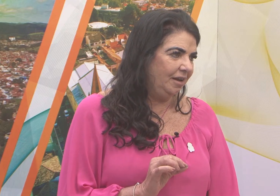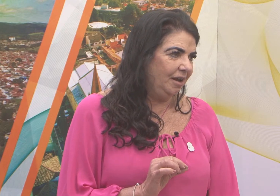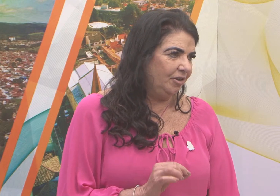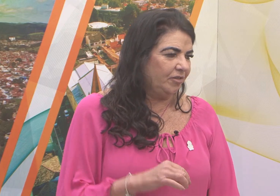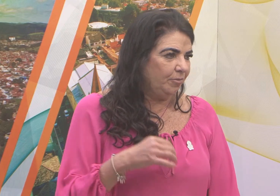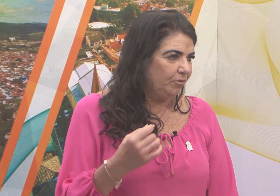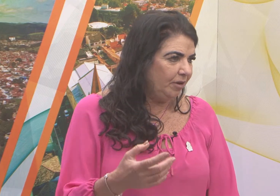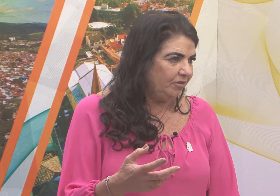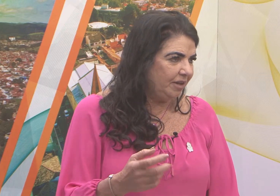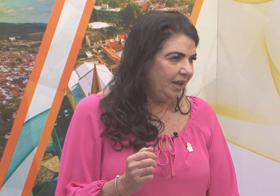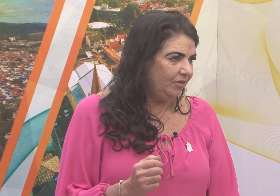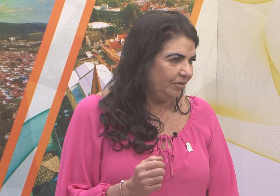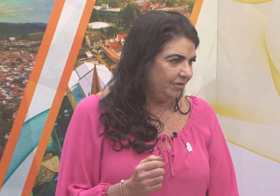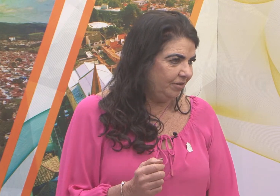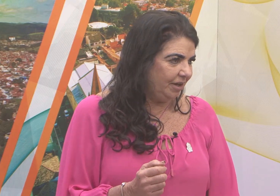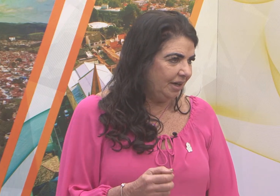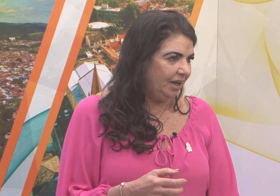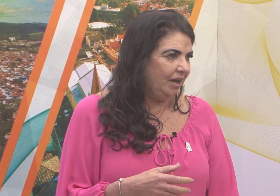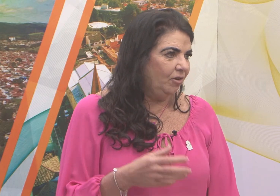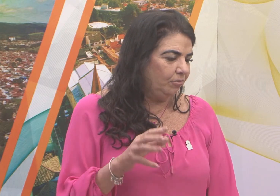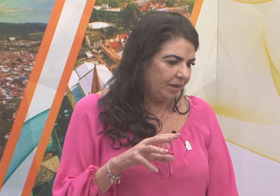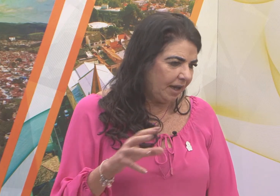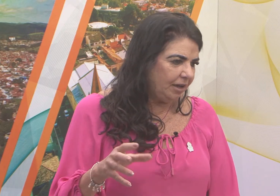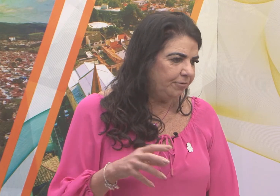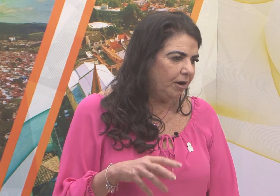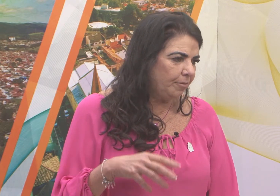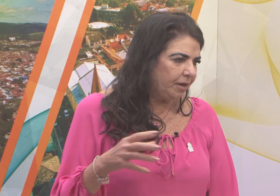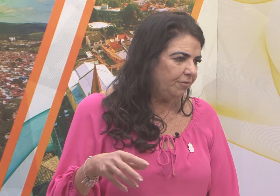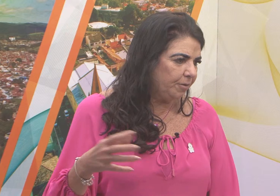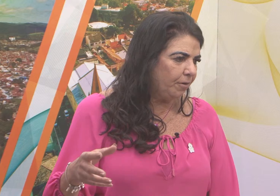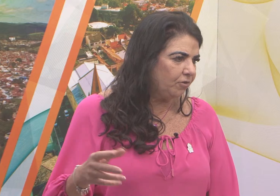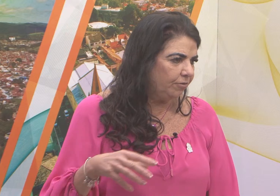Casa. Nós temos 2 UTIs hoje em dia, né? Uma está em